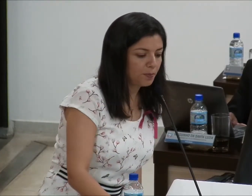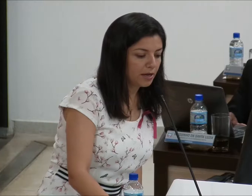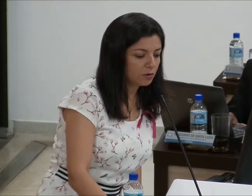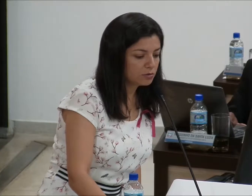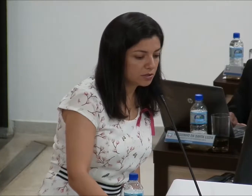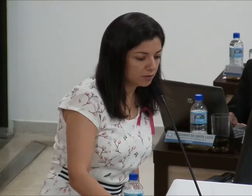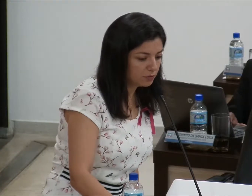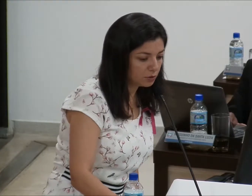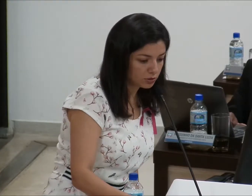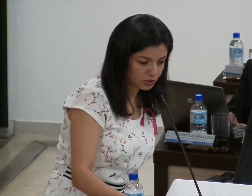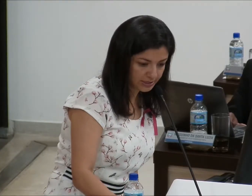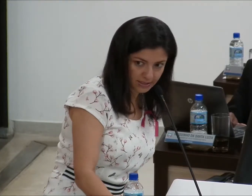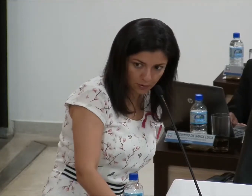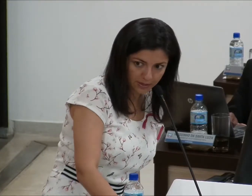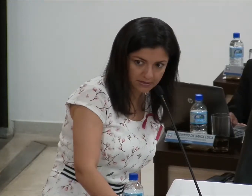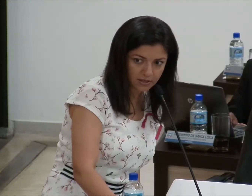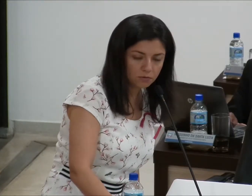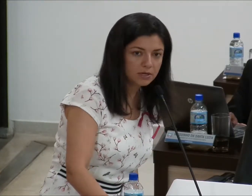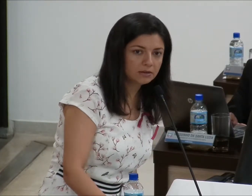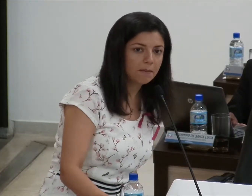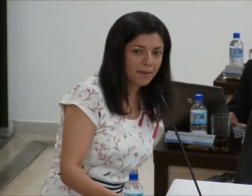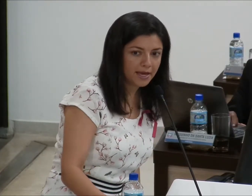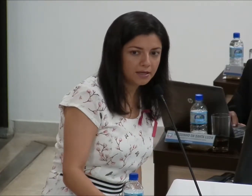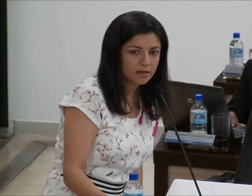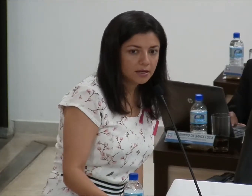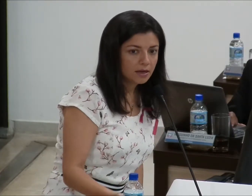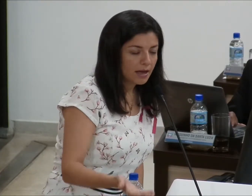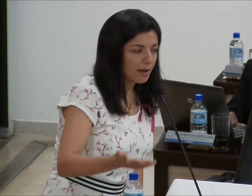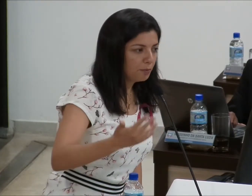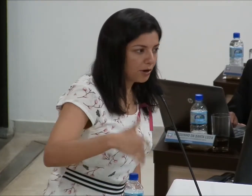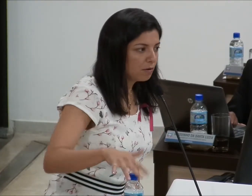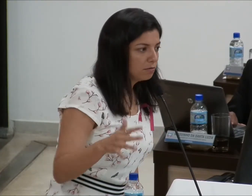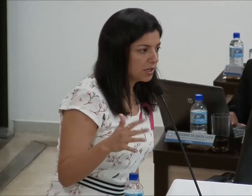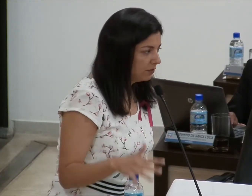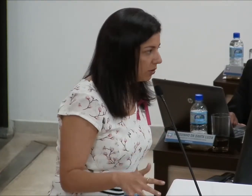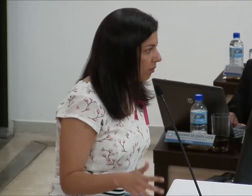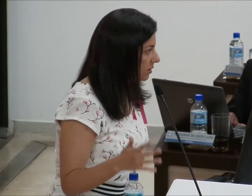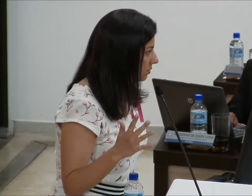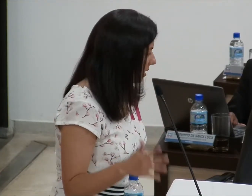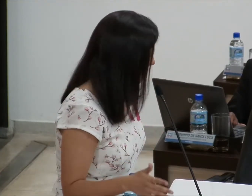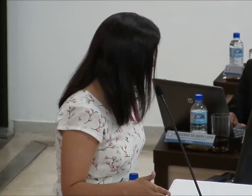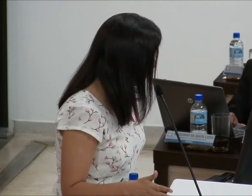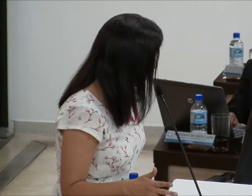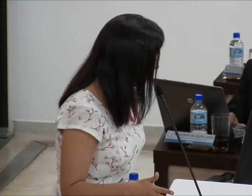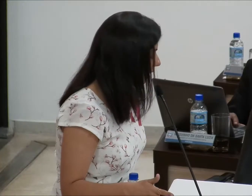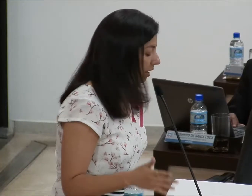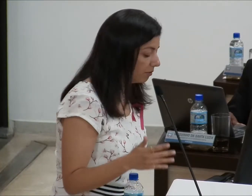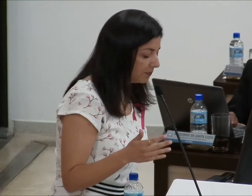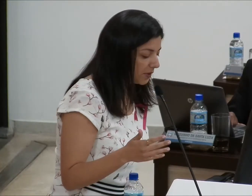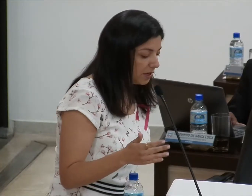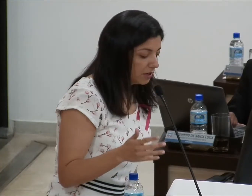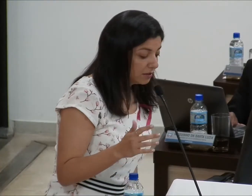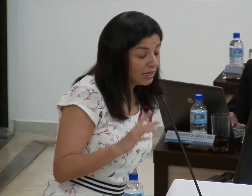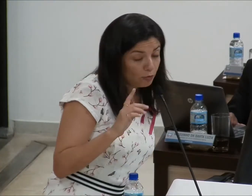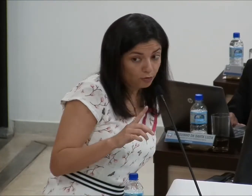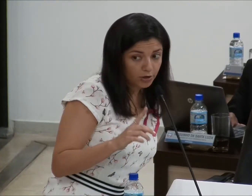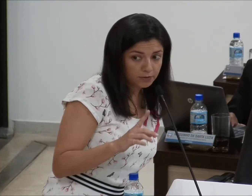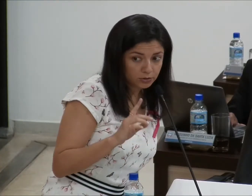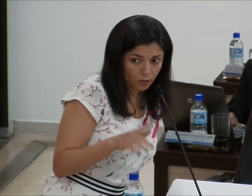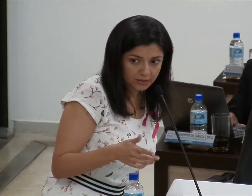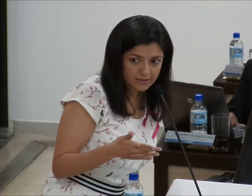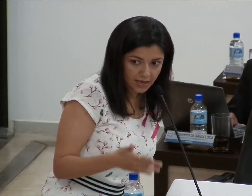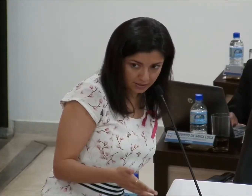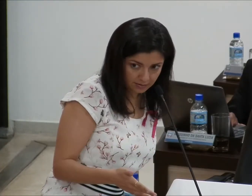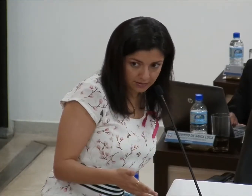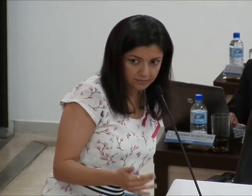colocado pelo servidor Dirceu Brasil e também por alguns servidores do secretário Paulo Trigo. Não foram